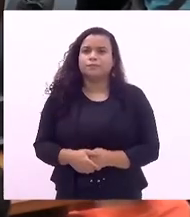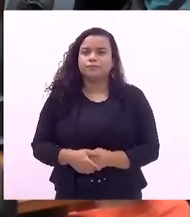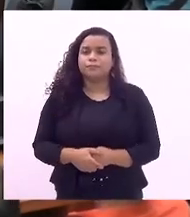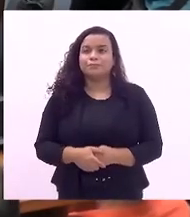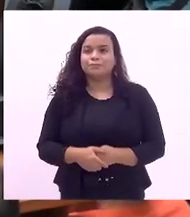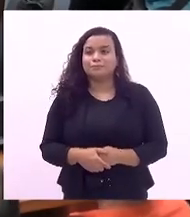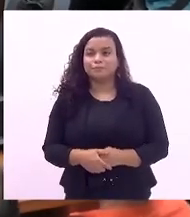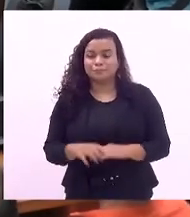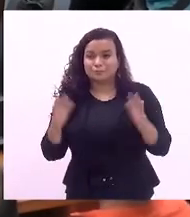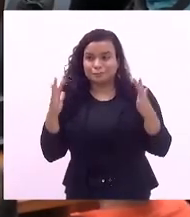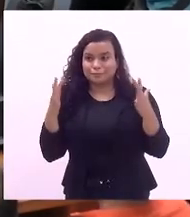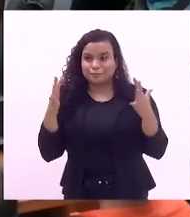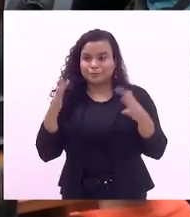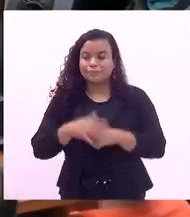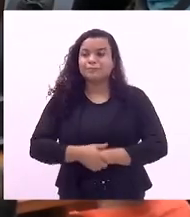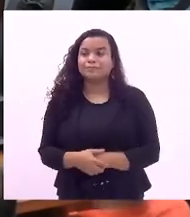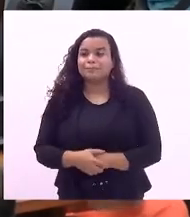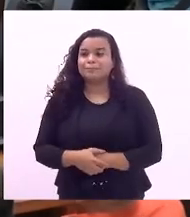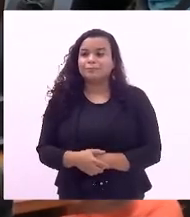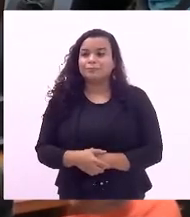E aí